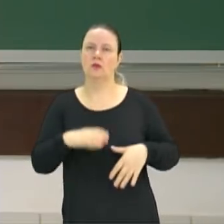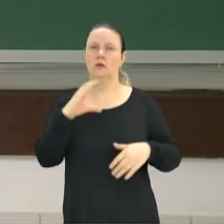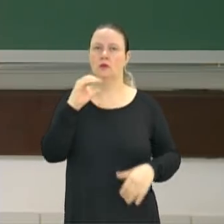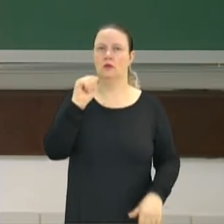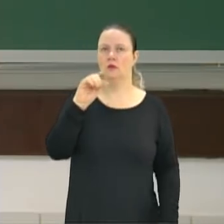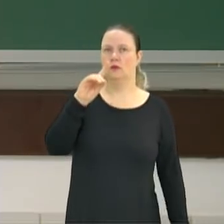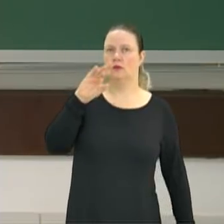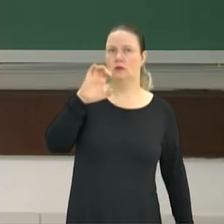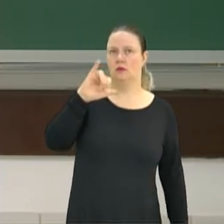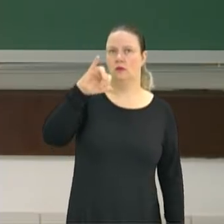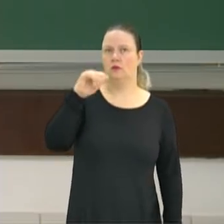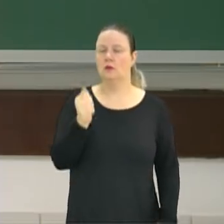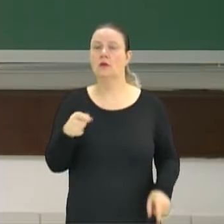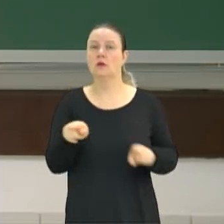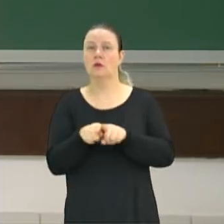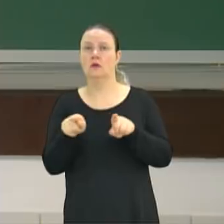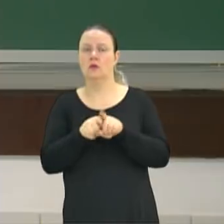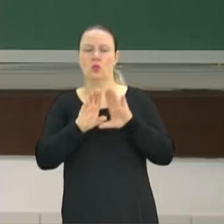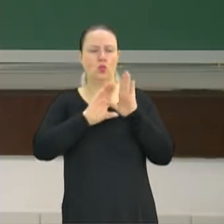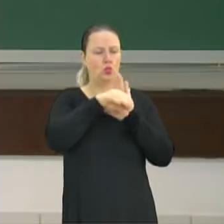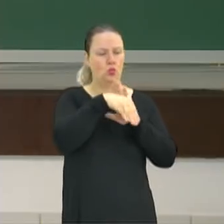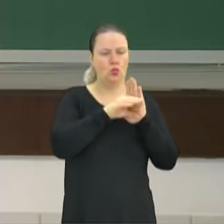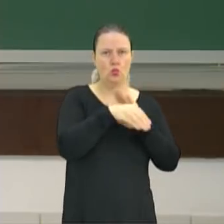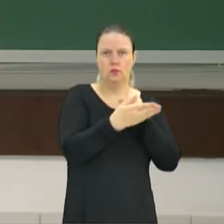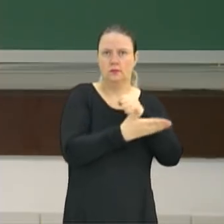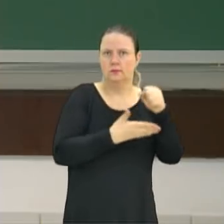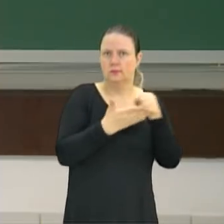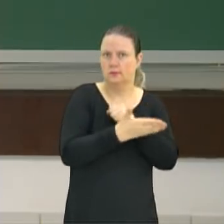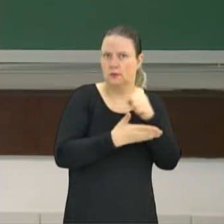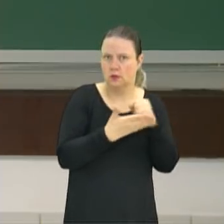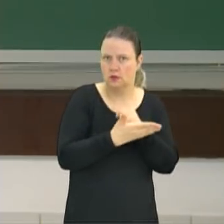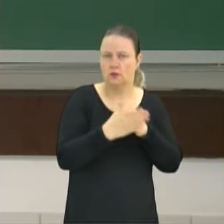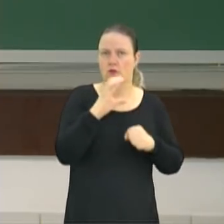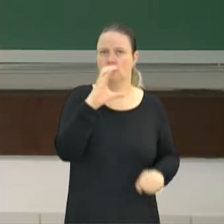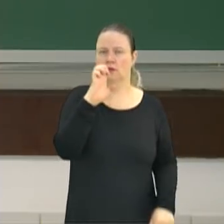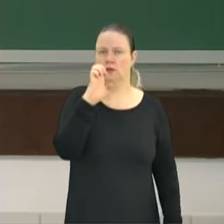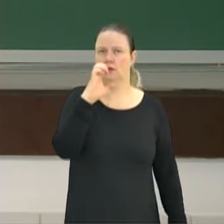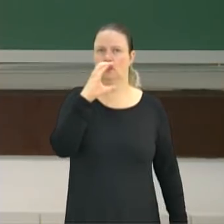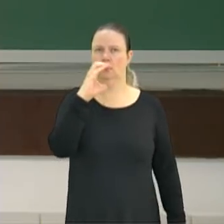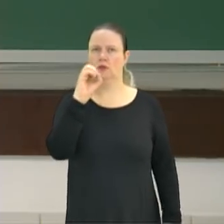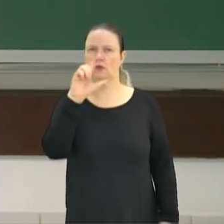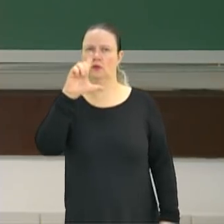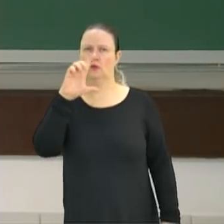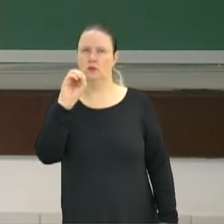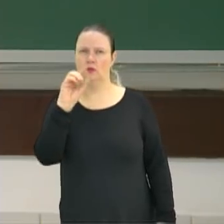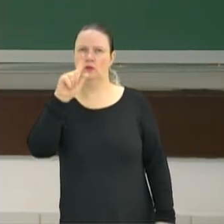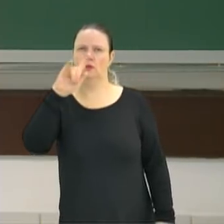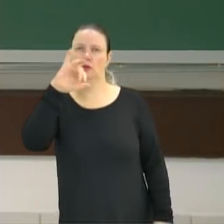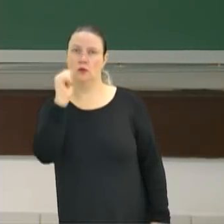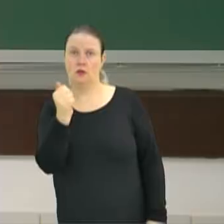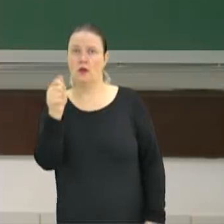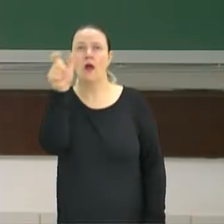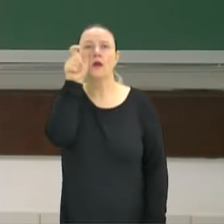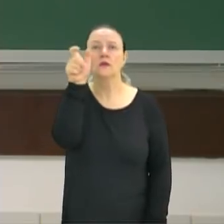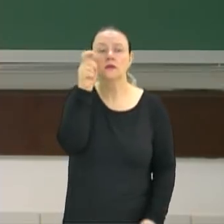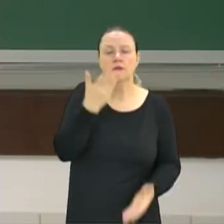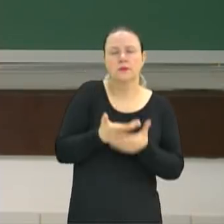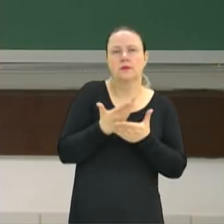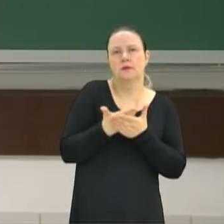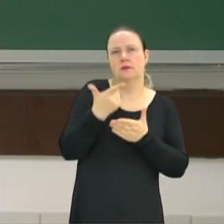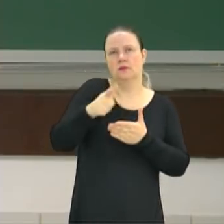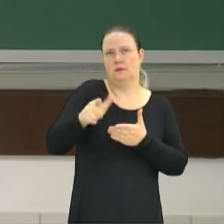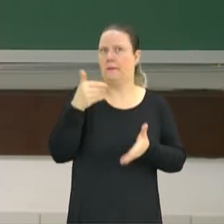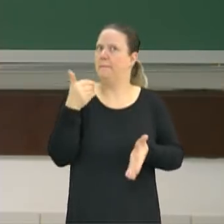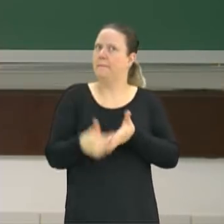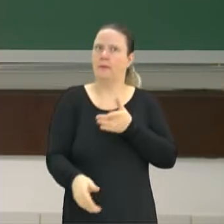cadeias, aquela parte de conceitos básicos de ecologia e ainda das pirâmides. Então assista a aula que vem, não perca, porque é a oportunidade que você tem de